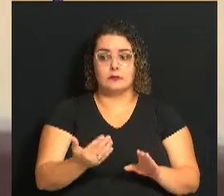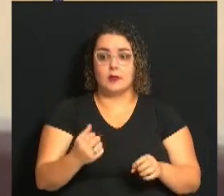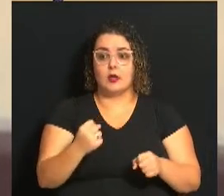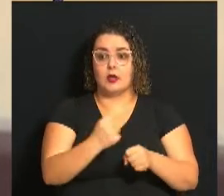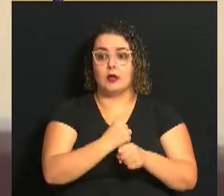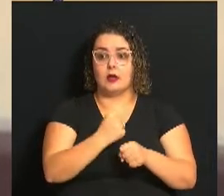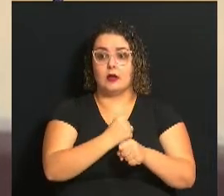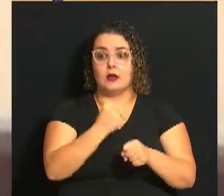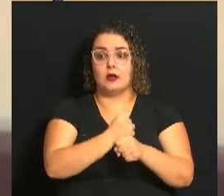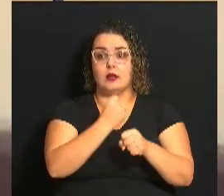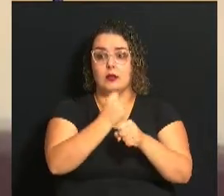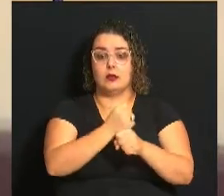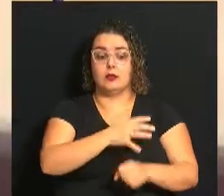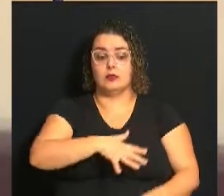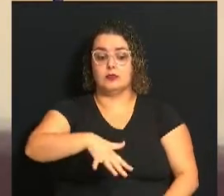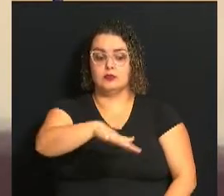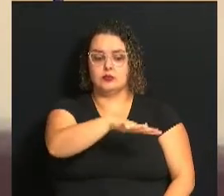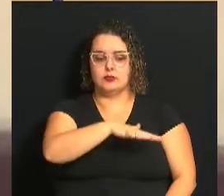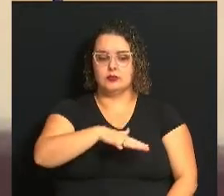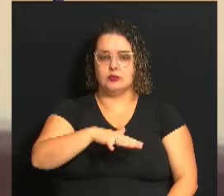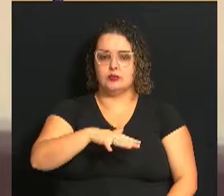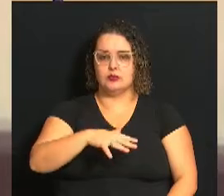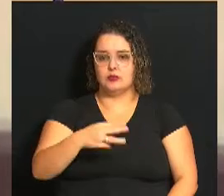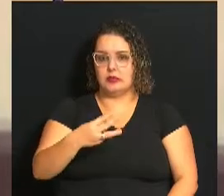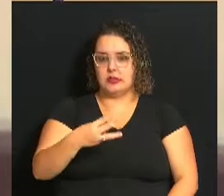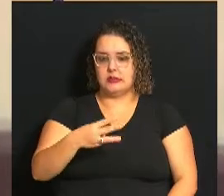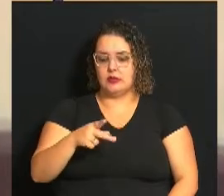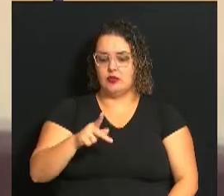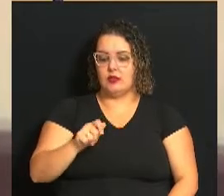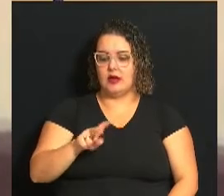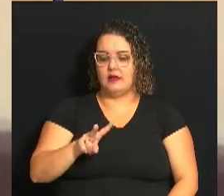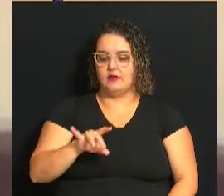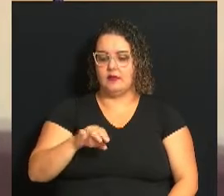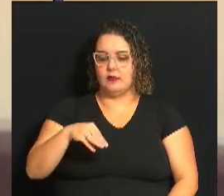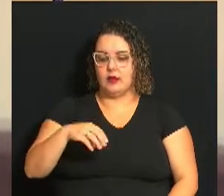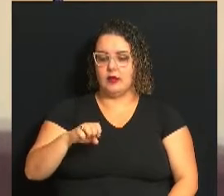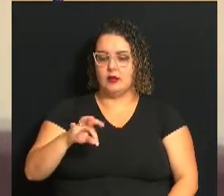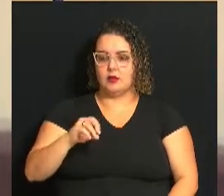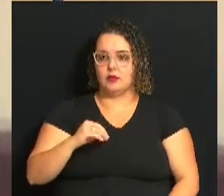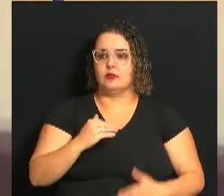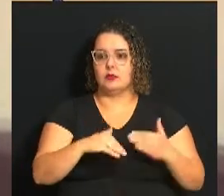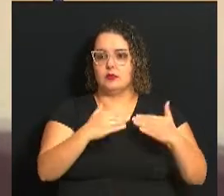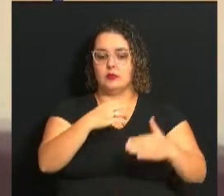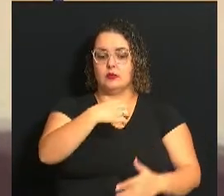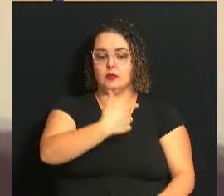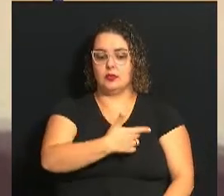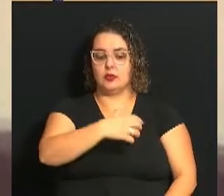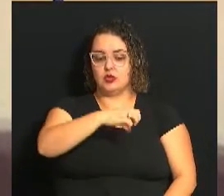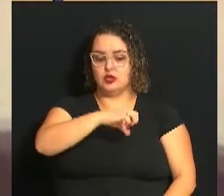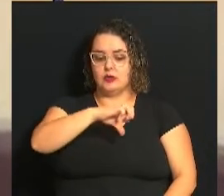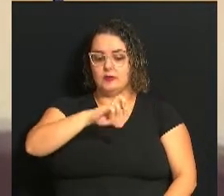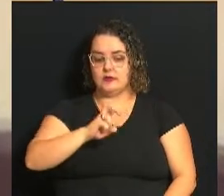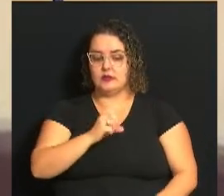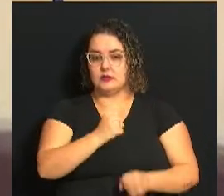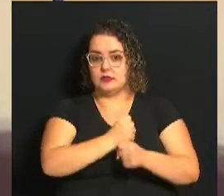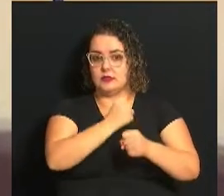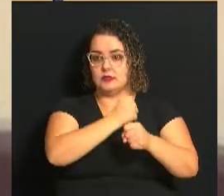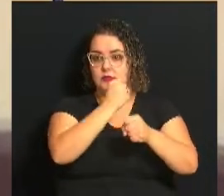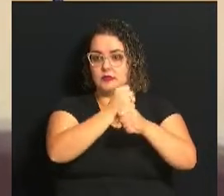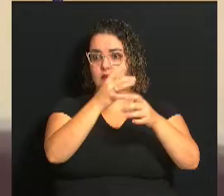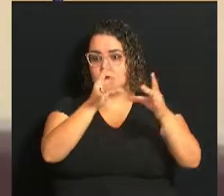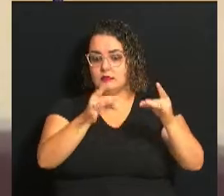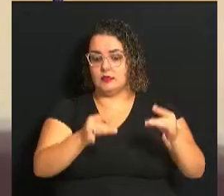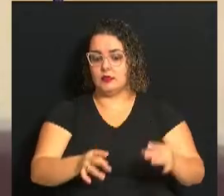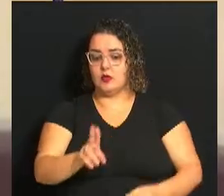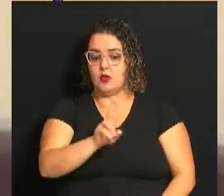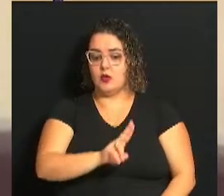terceiro pavimento. Então, o processo de construção, né, da 295, que define os parâmetros de uso